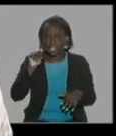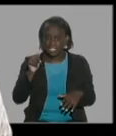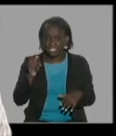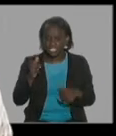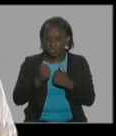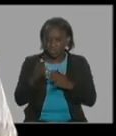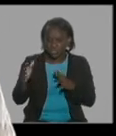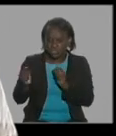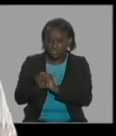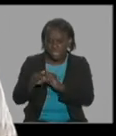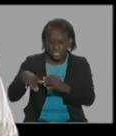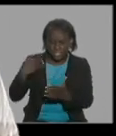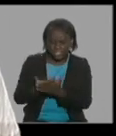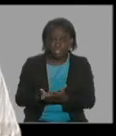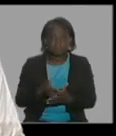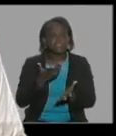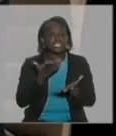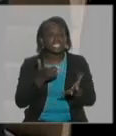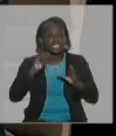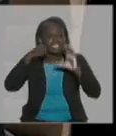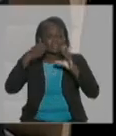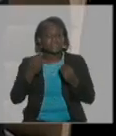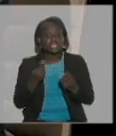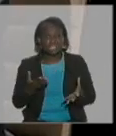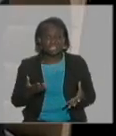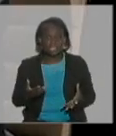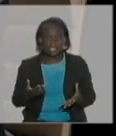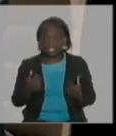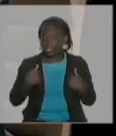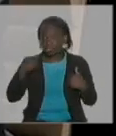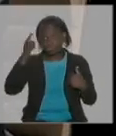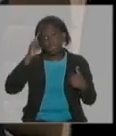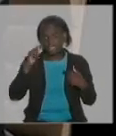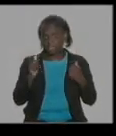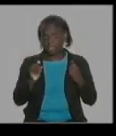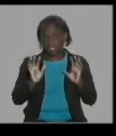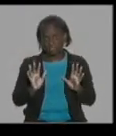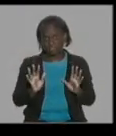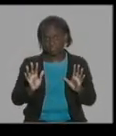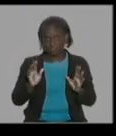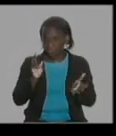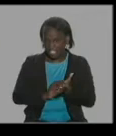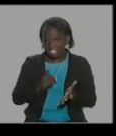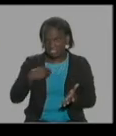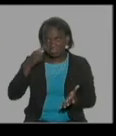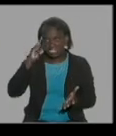desde a primeira formação do... Mas queria esse material para quê? Eu não sabia muito